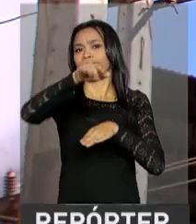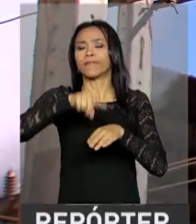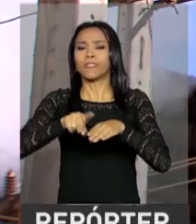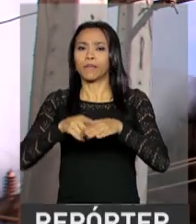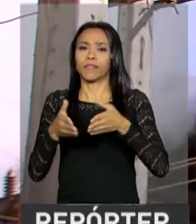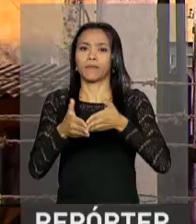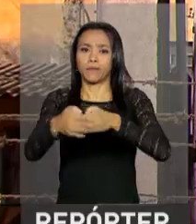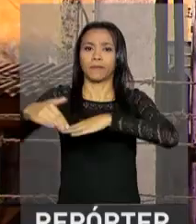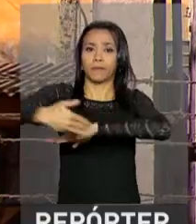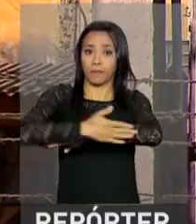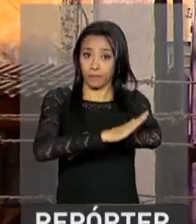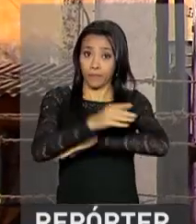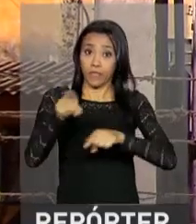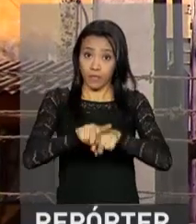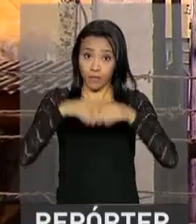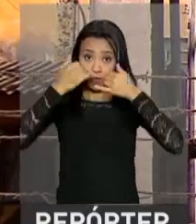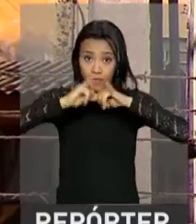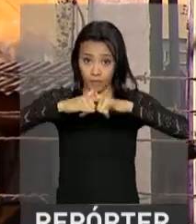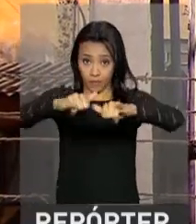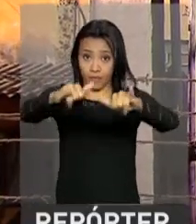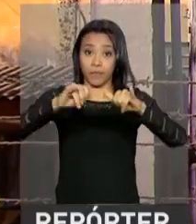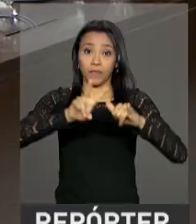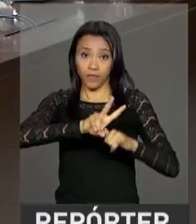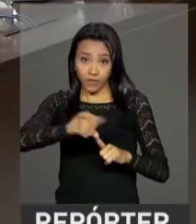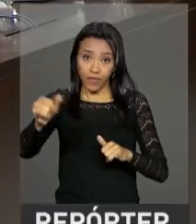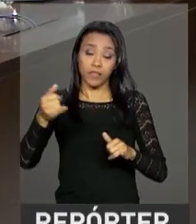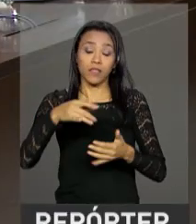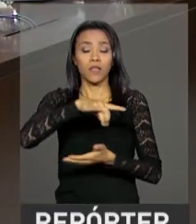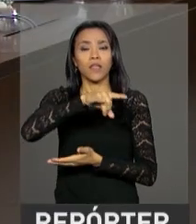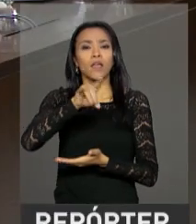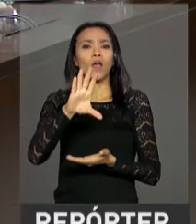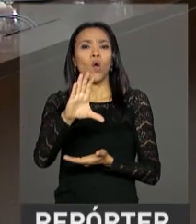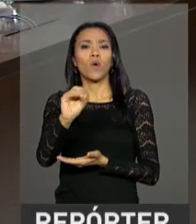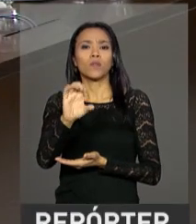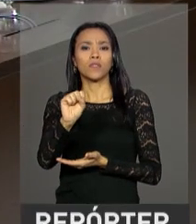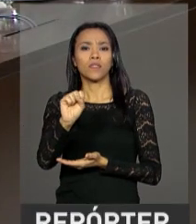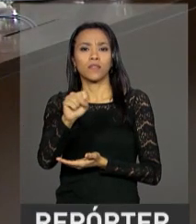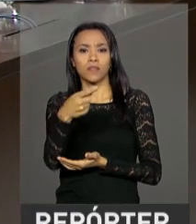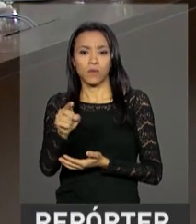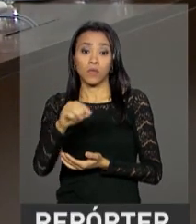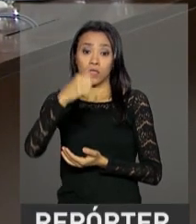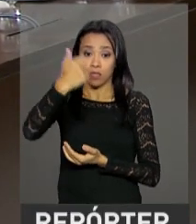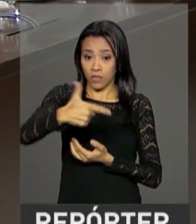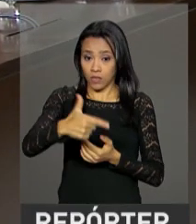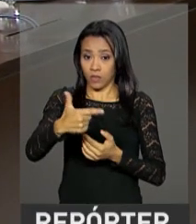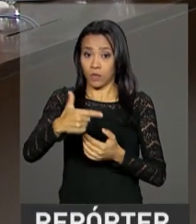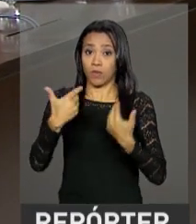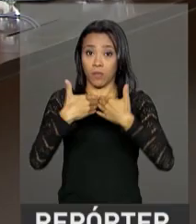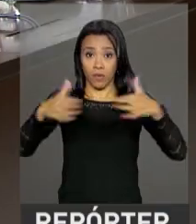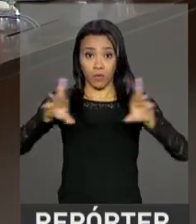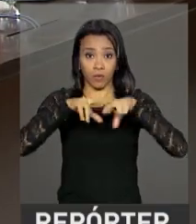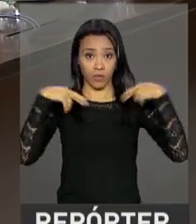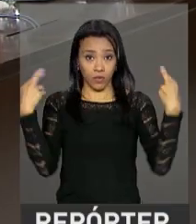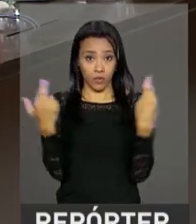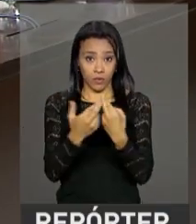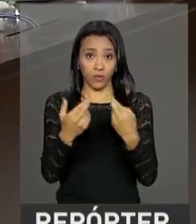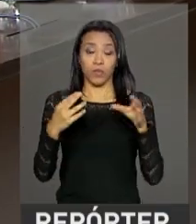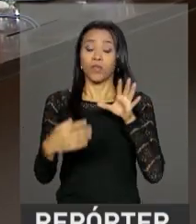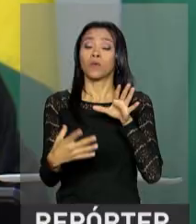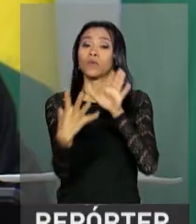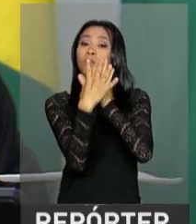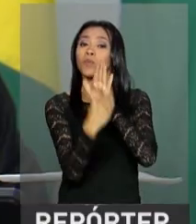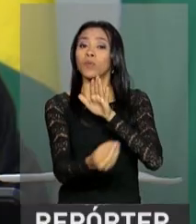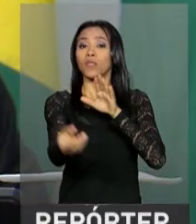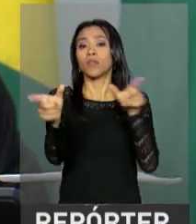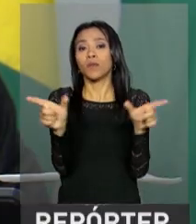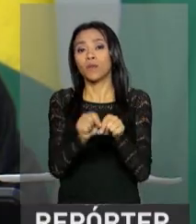que serão leiloadas ou renovadas as concessões. Durante a abertura da segunda reunião do Conselho do Programa de Parcerias de